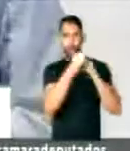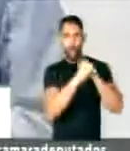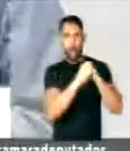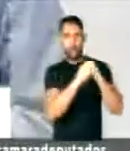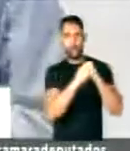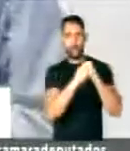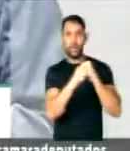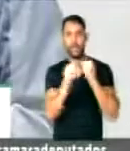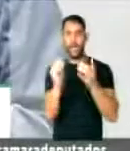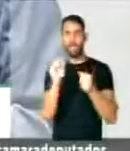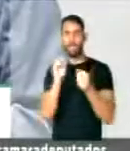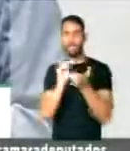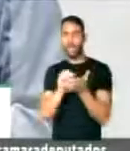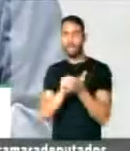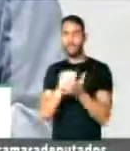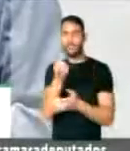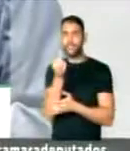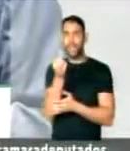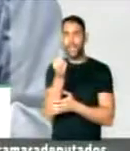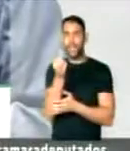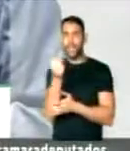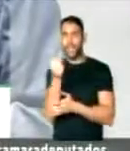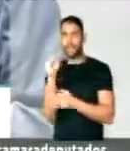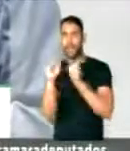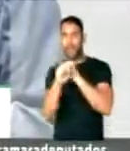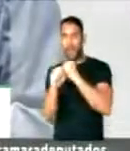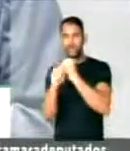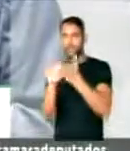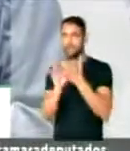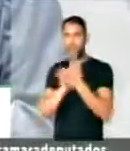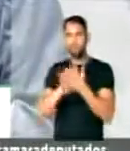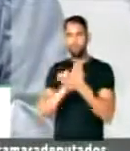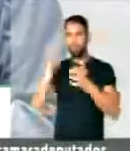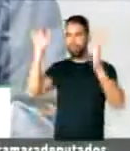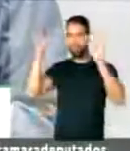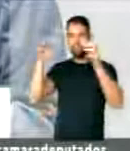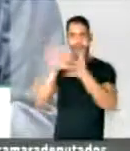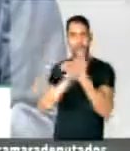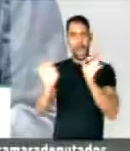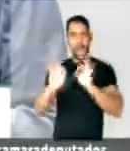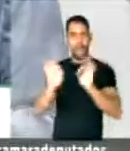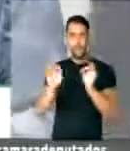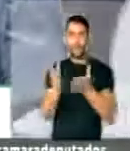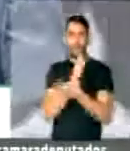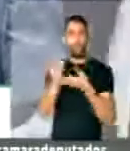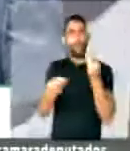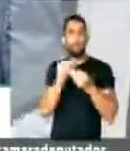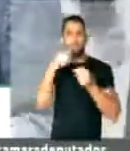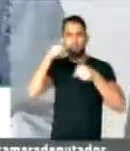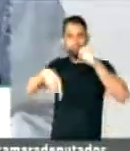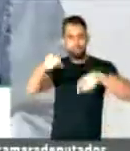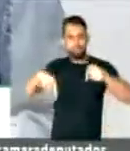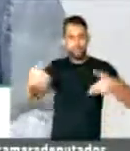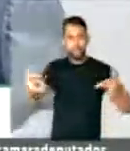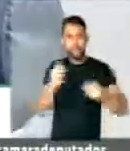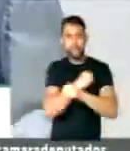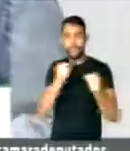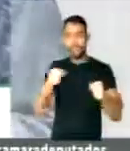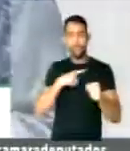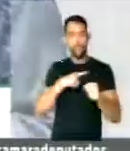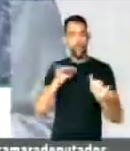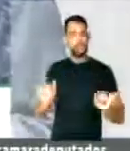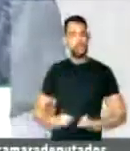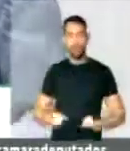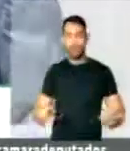sem chover, para exigir que a contribuição individualizada, isso é a morte.